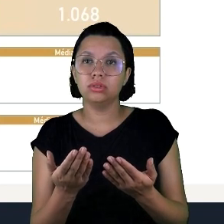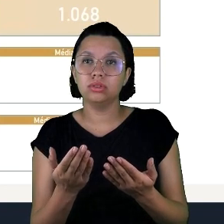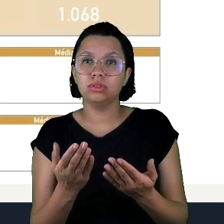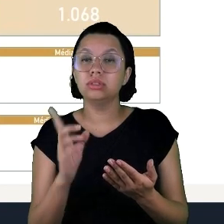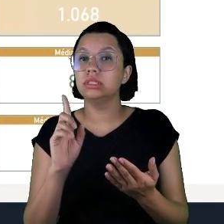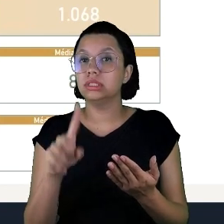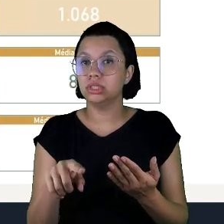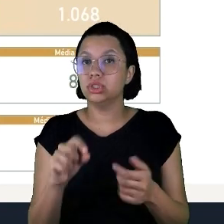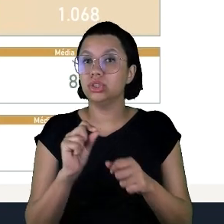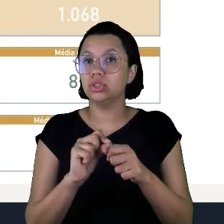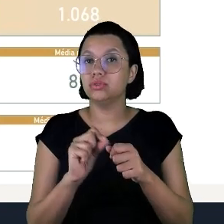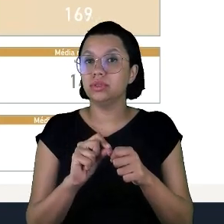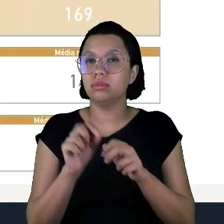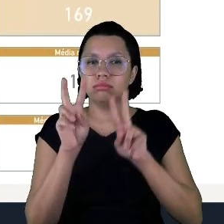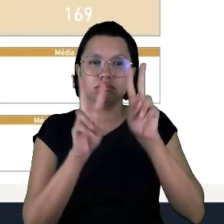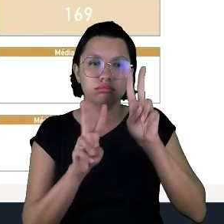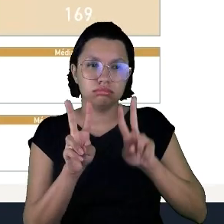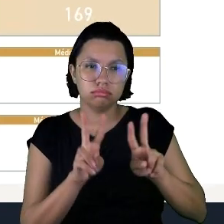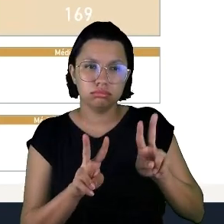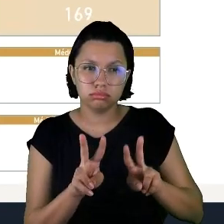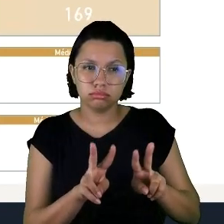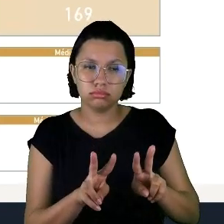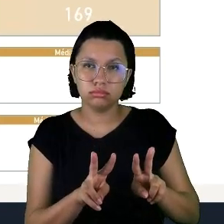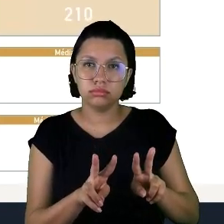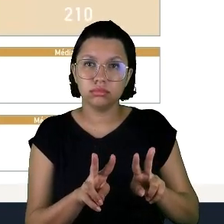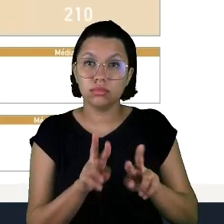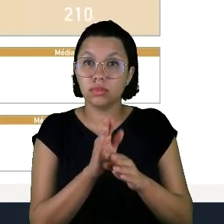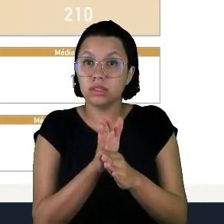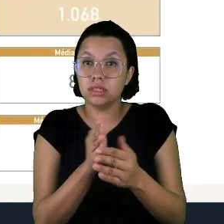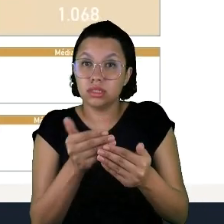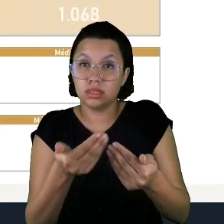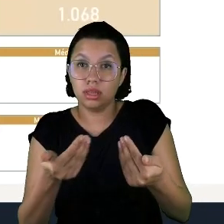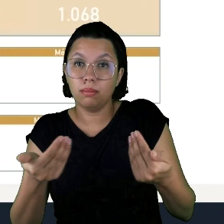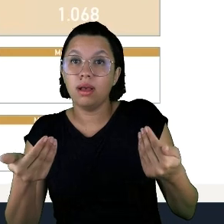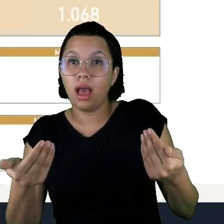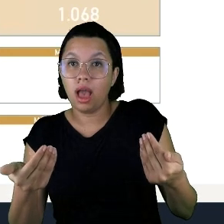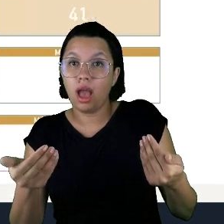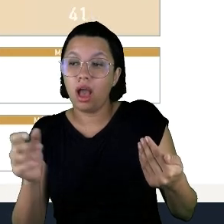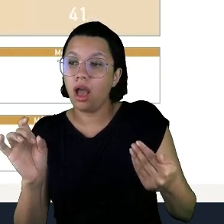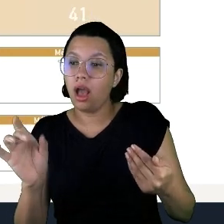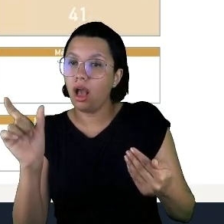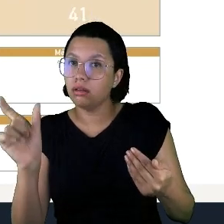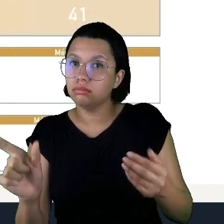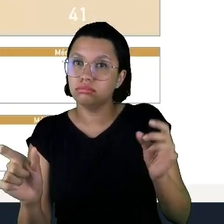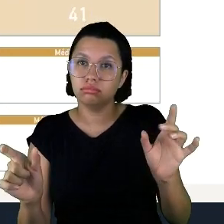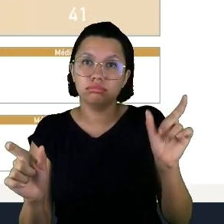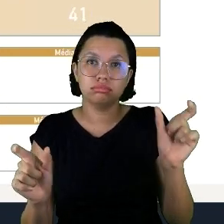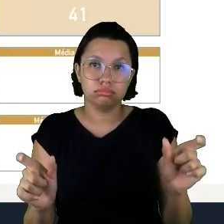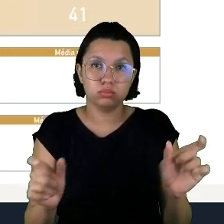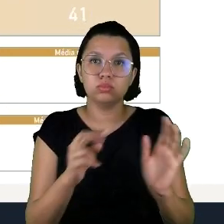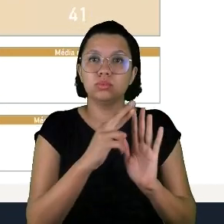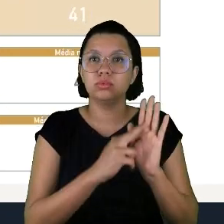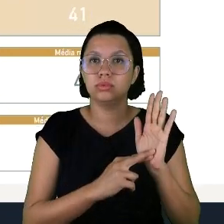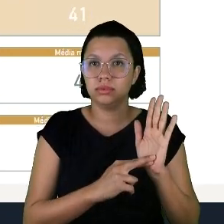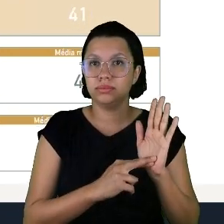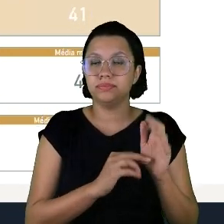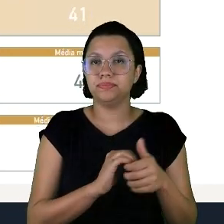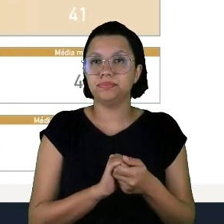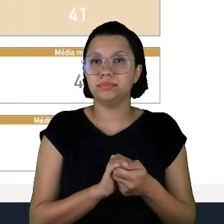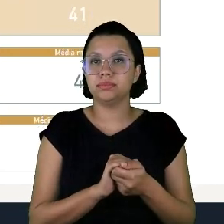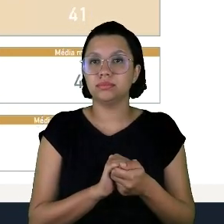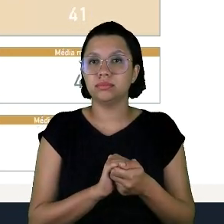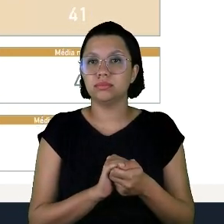que seja realizada a análise separadamente de cada um dos